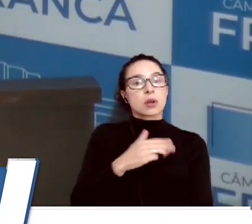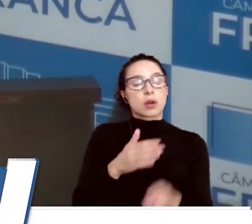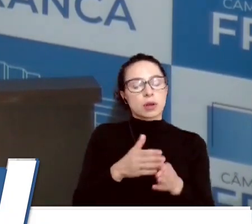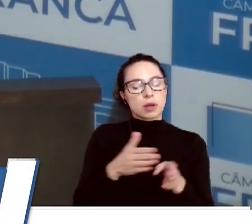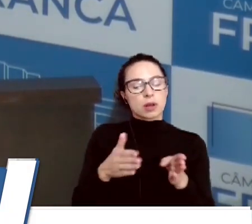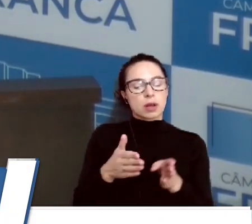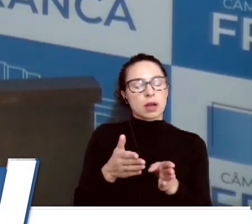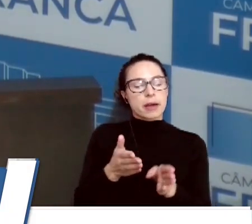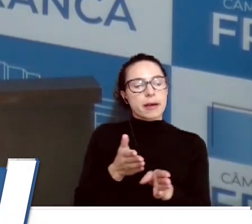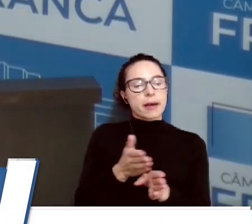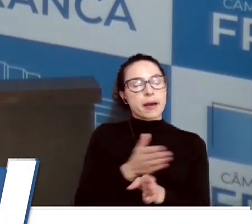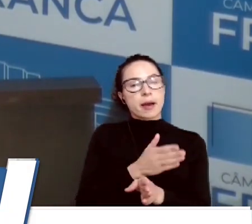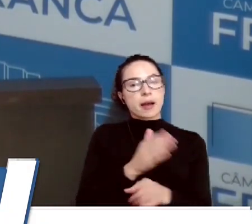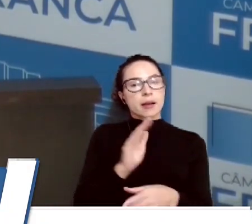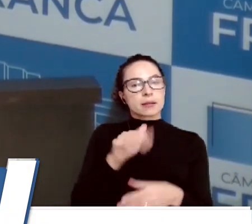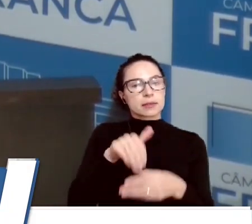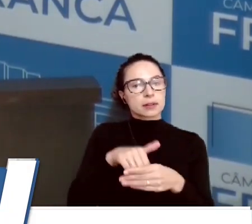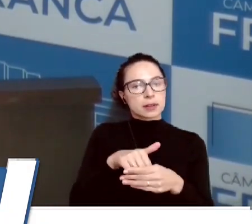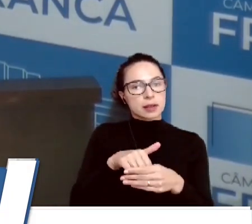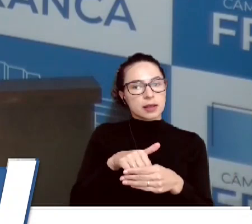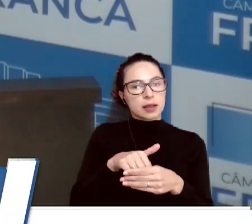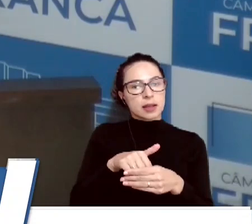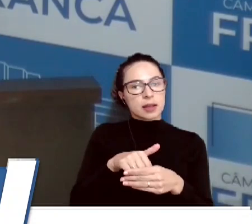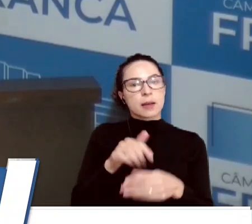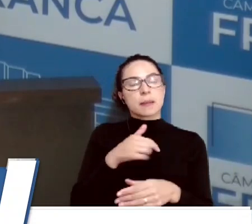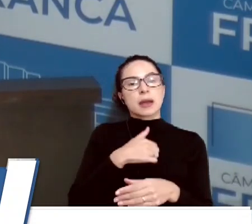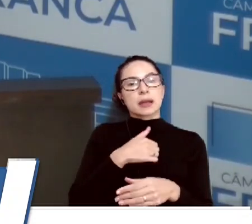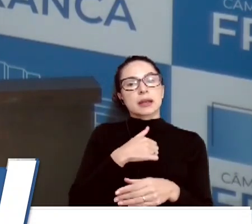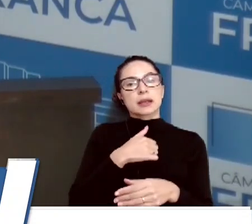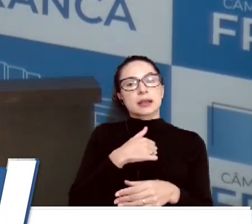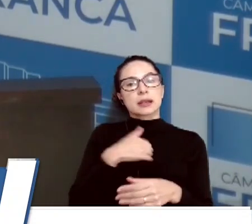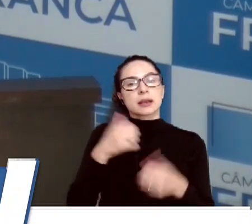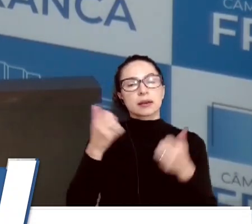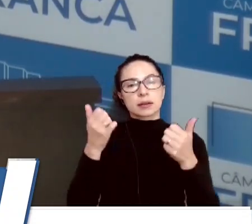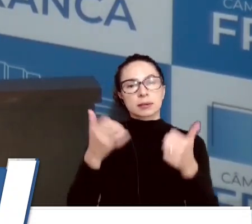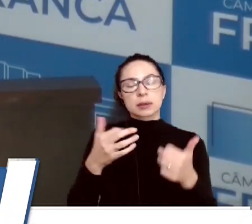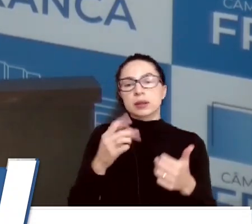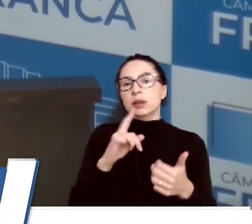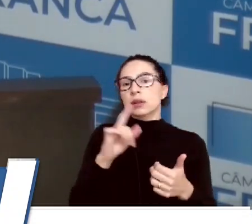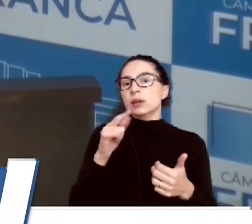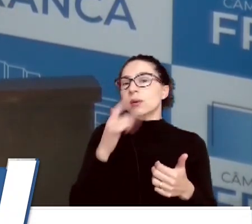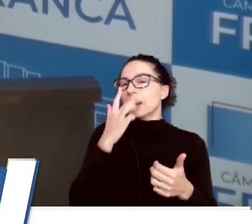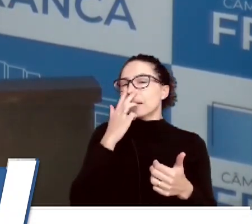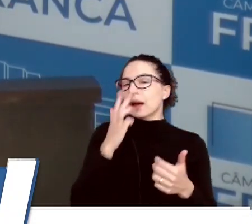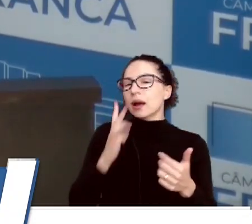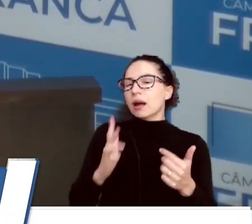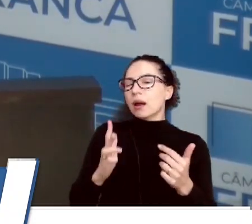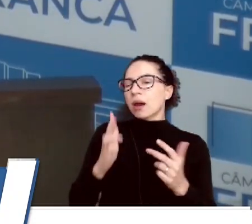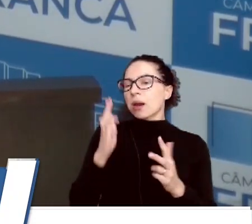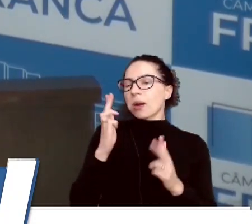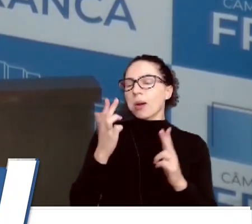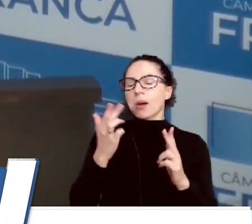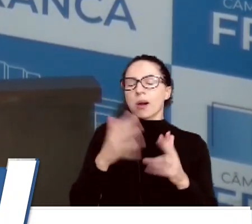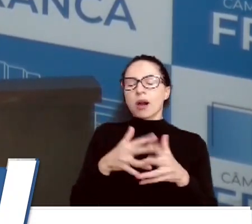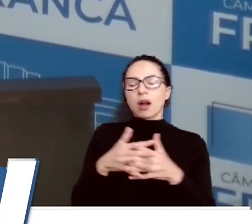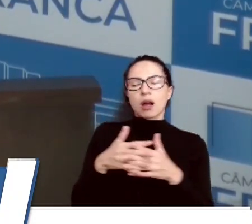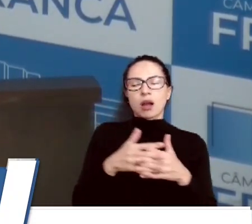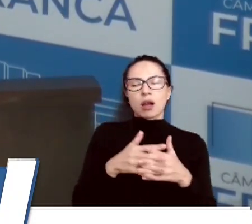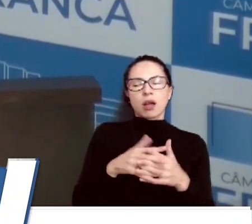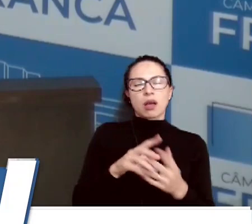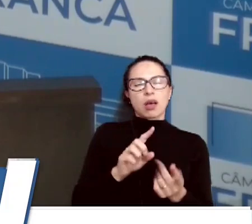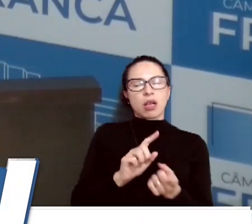pré-eleitoral. E para que as minhas palavras aqui não sejam cortadas, subentendidas ou